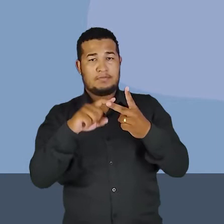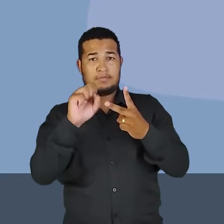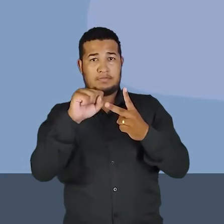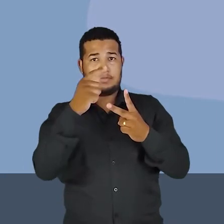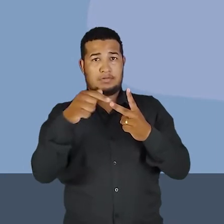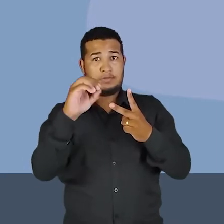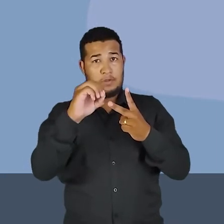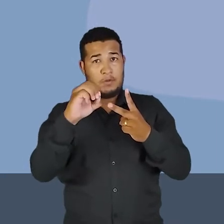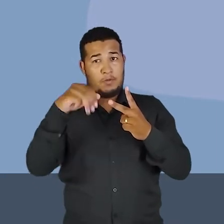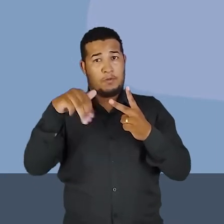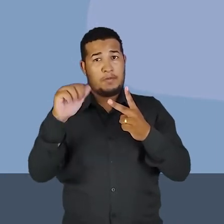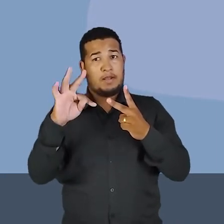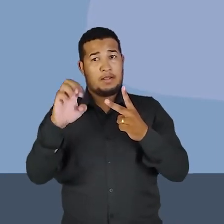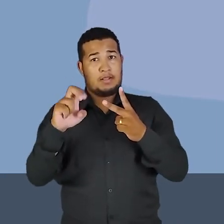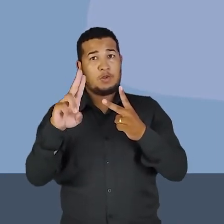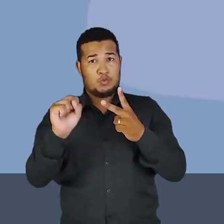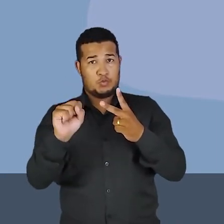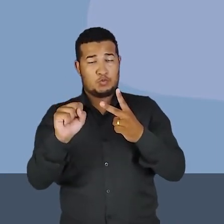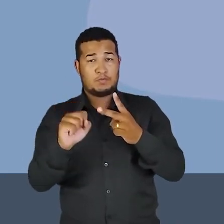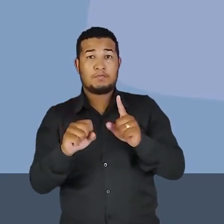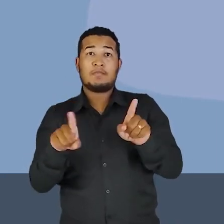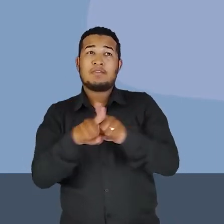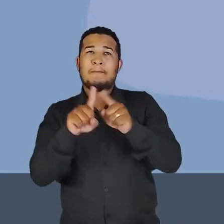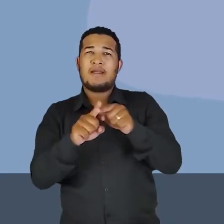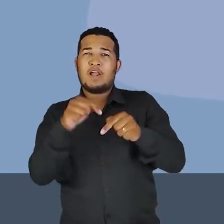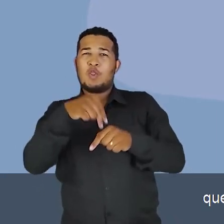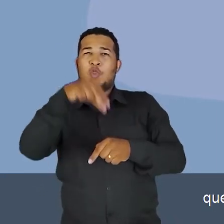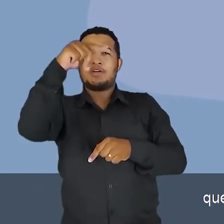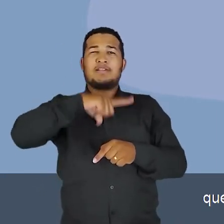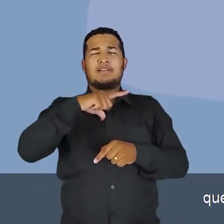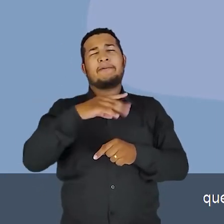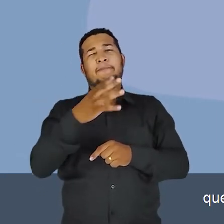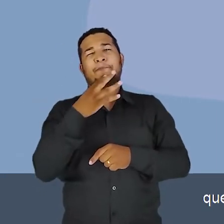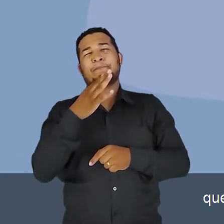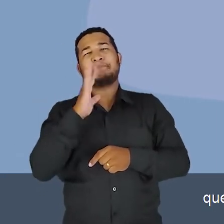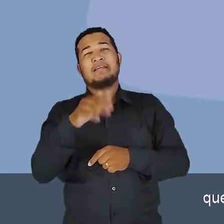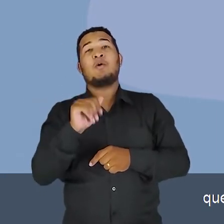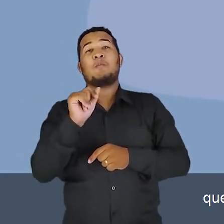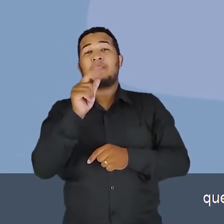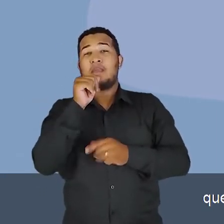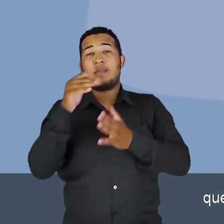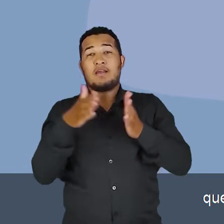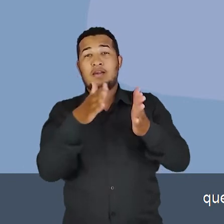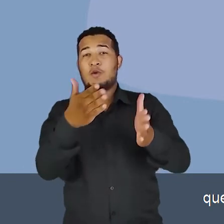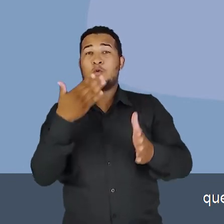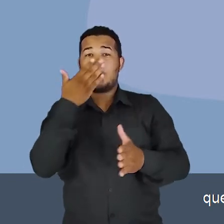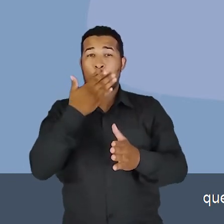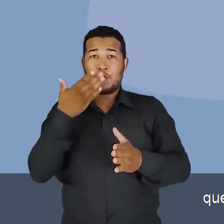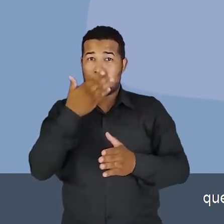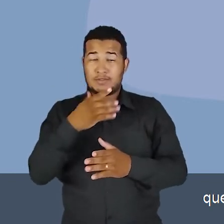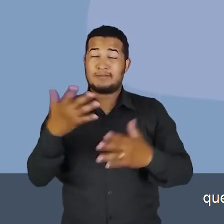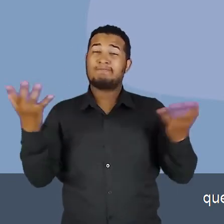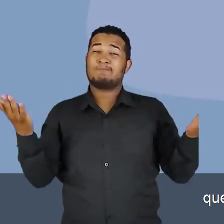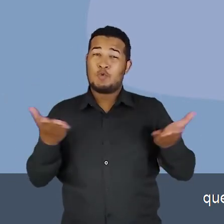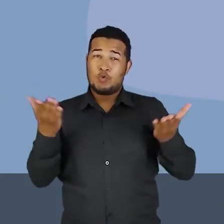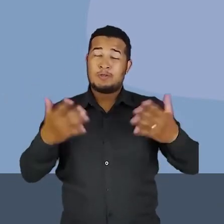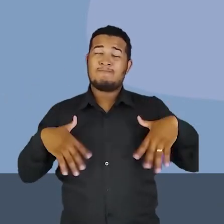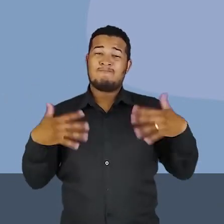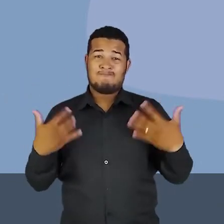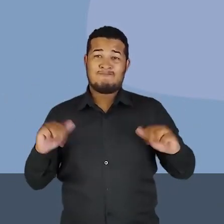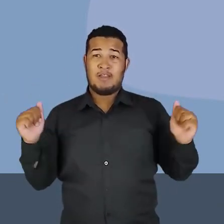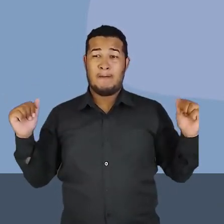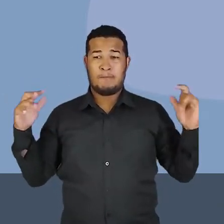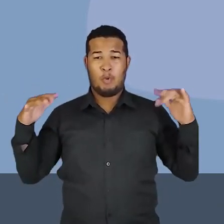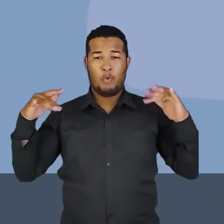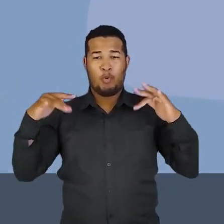região norte ainda nós temos um principal rio do Espírito Santo, que nós já falamos sobre ele, que é o Rio Doce, que está sofrendo esse processo de